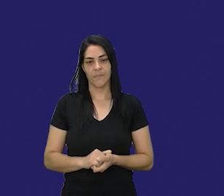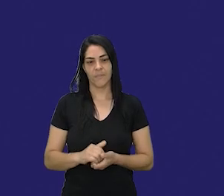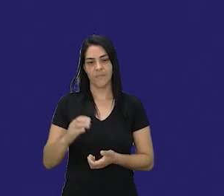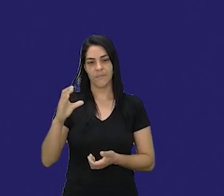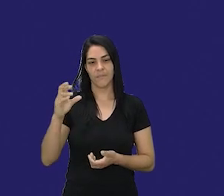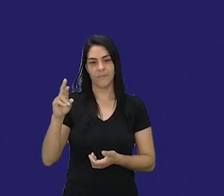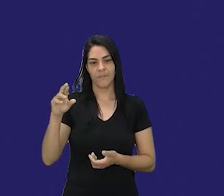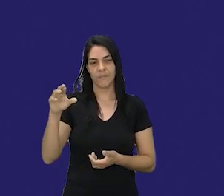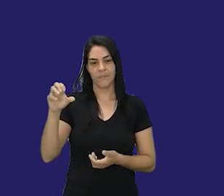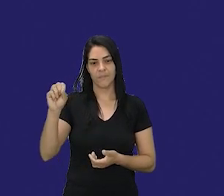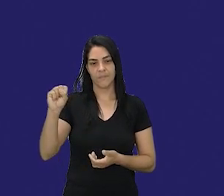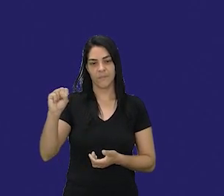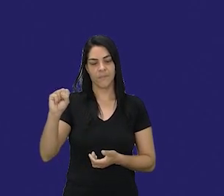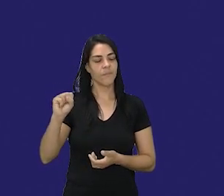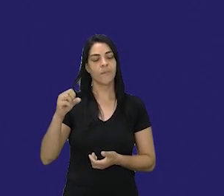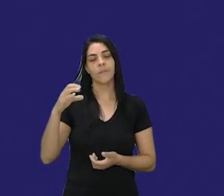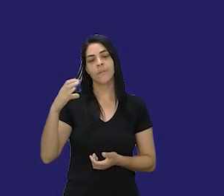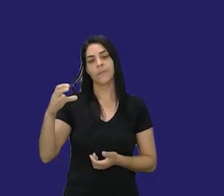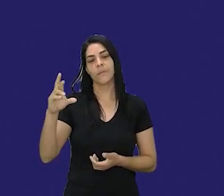Suzete.